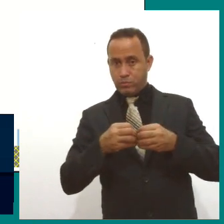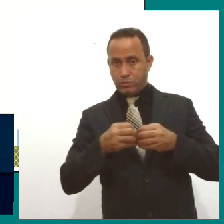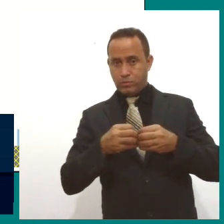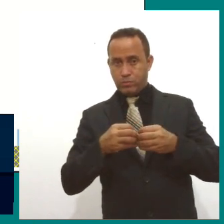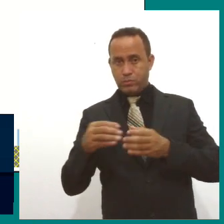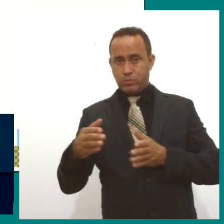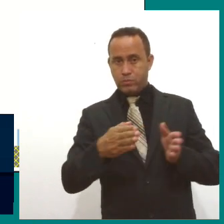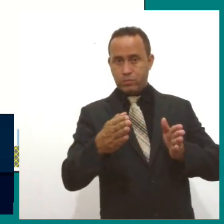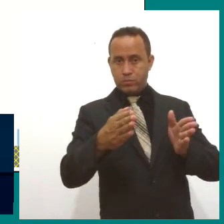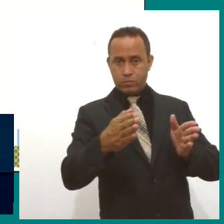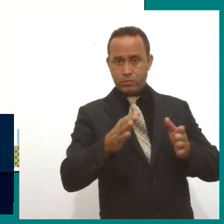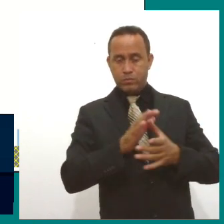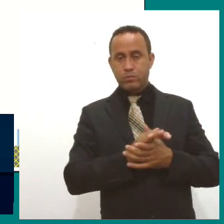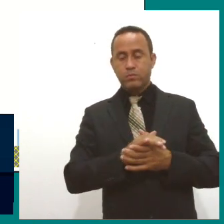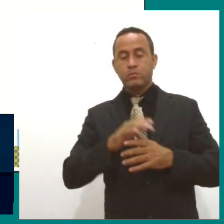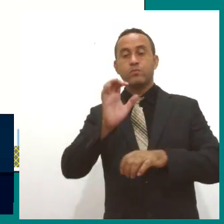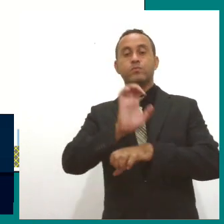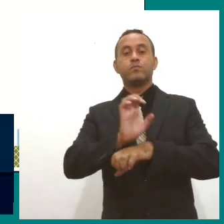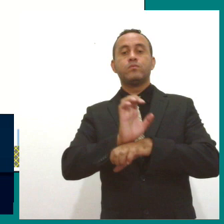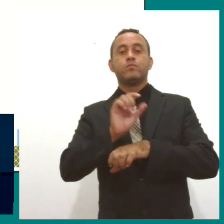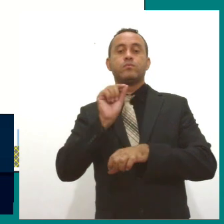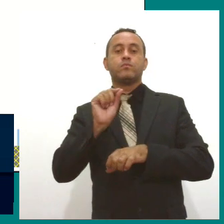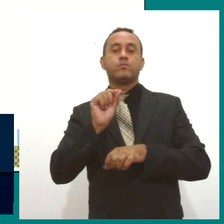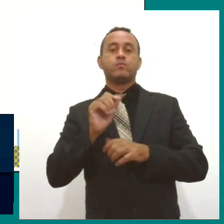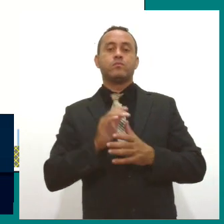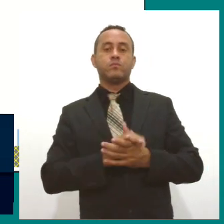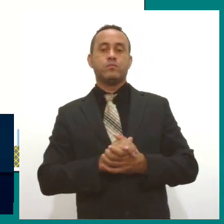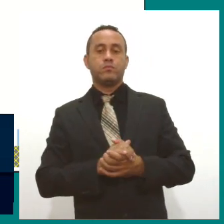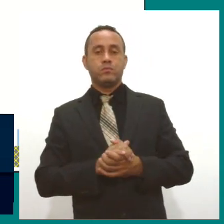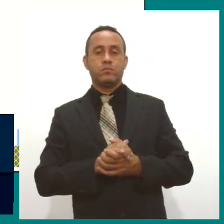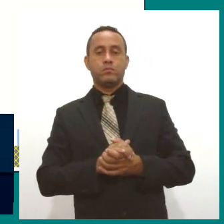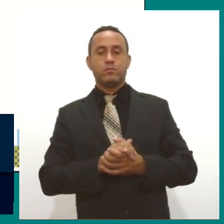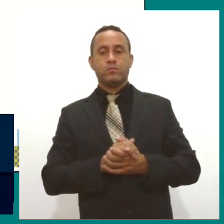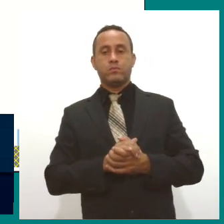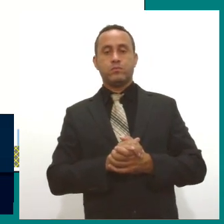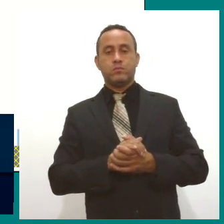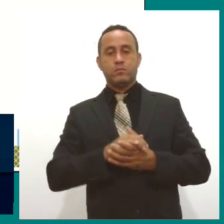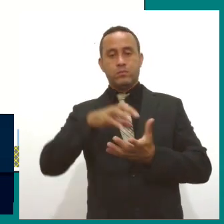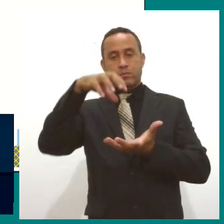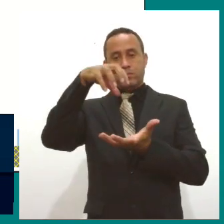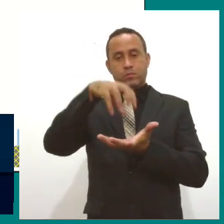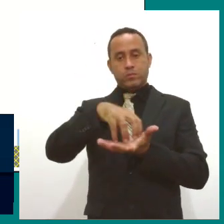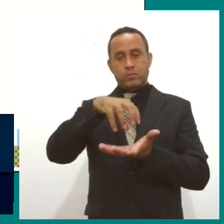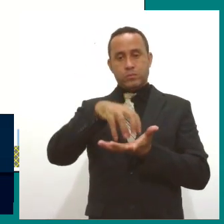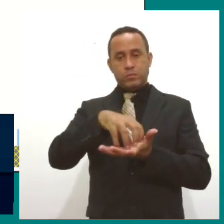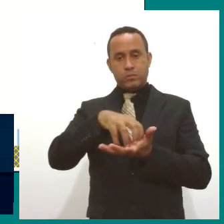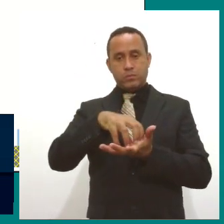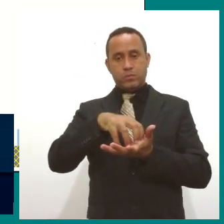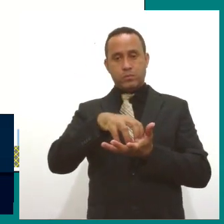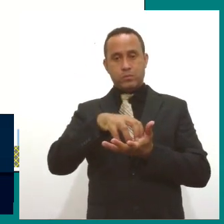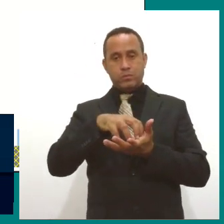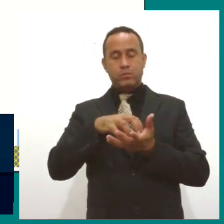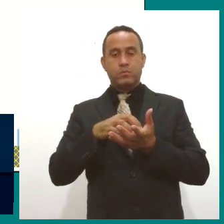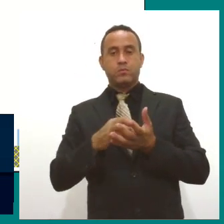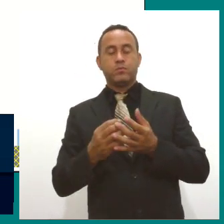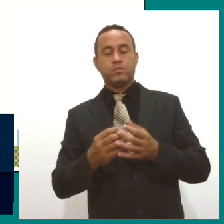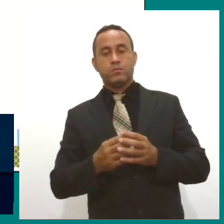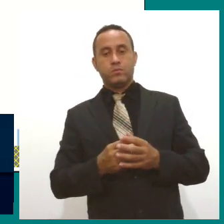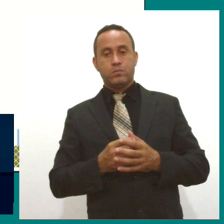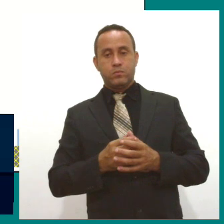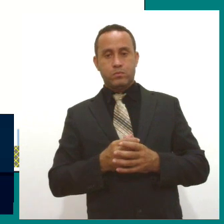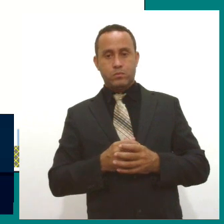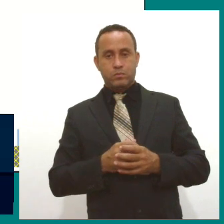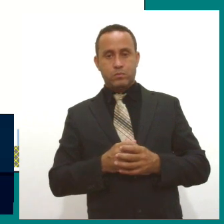em decorrência disso, o que fez o Estado de Sergipe? Implantou um grande sistema integrado de adutoras. Nós temos mais de 4 mil